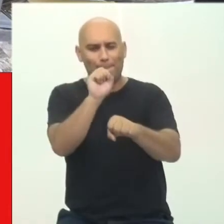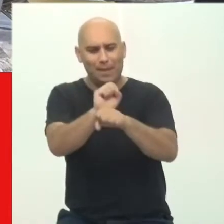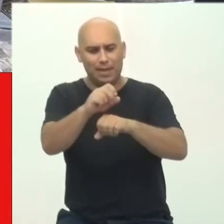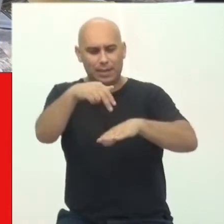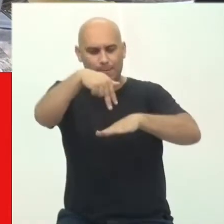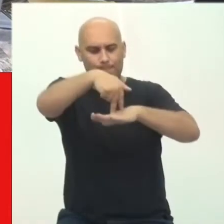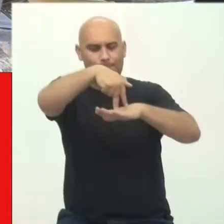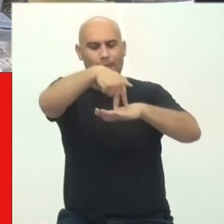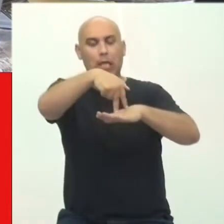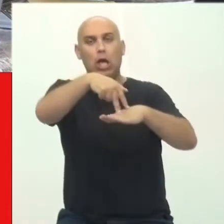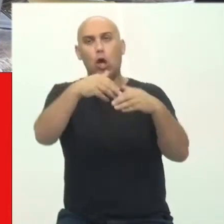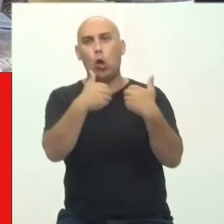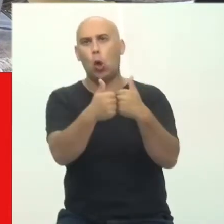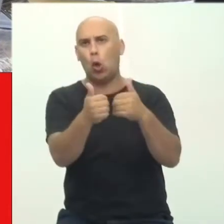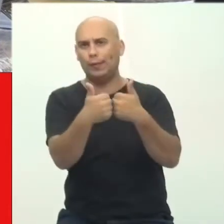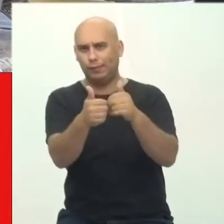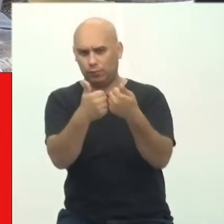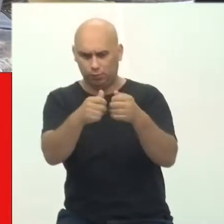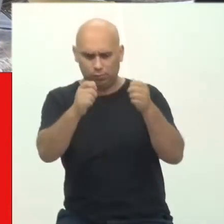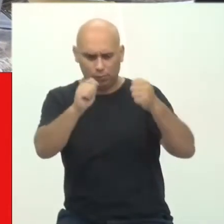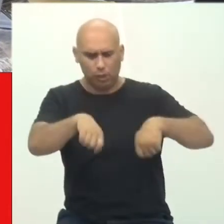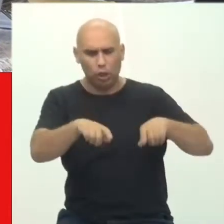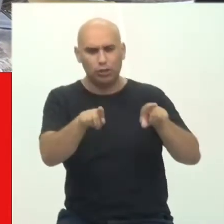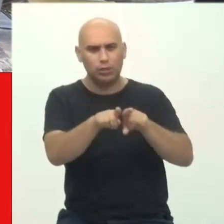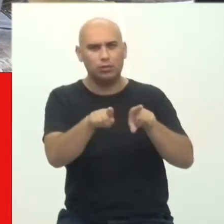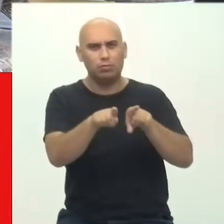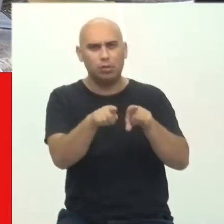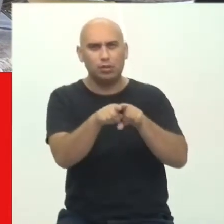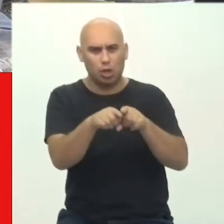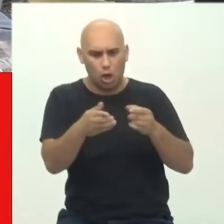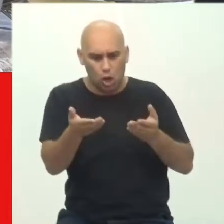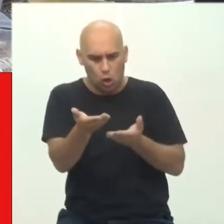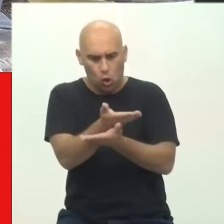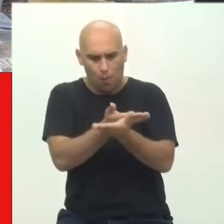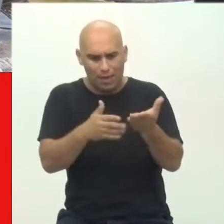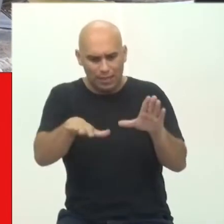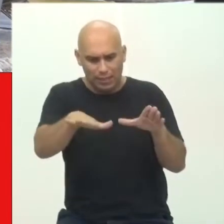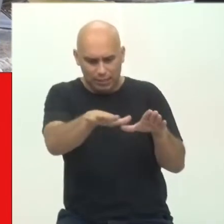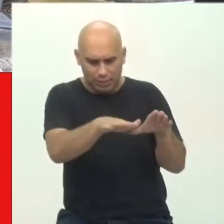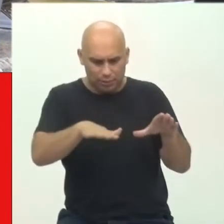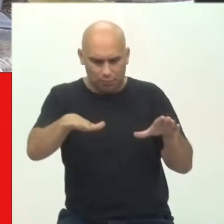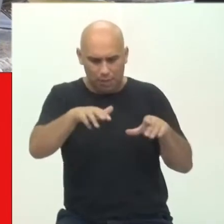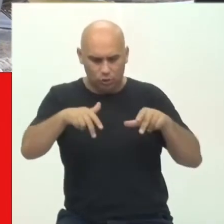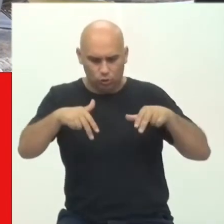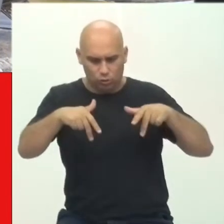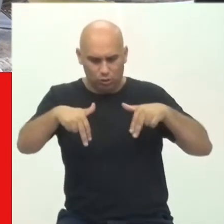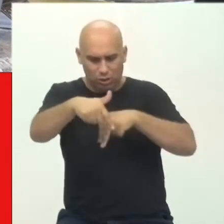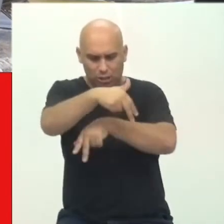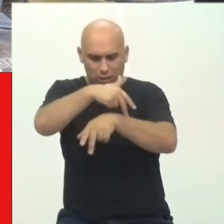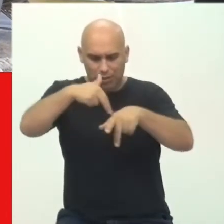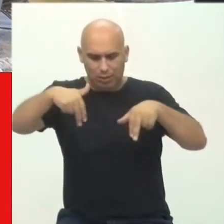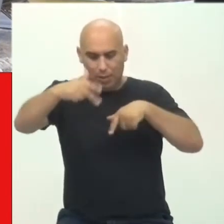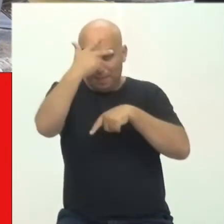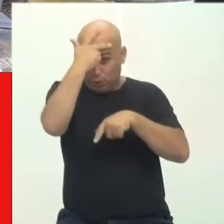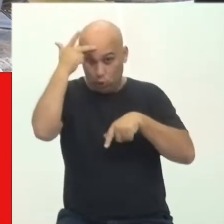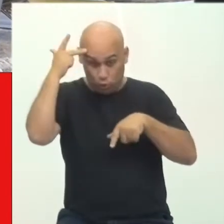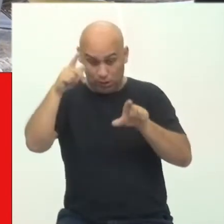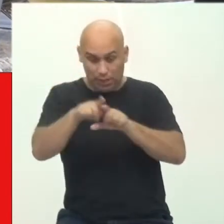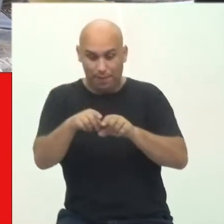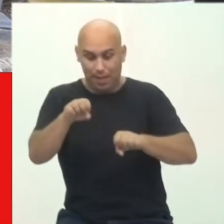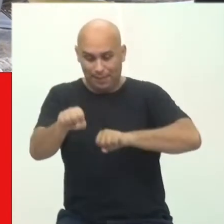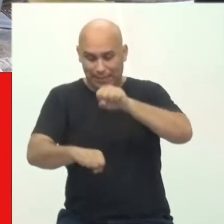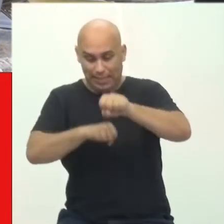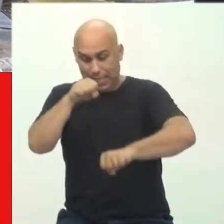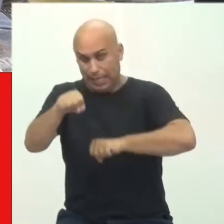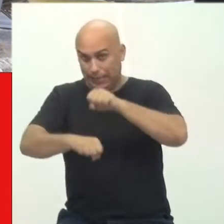ônibus, é possível não fazer esse compartilhamento entre espaços. Então, isso foi bem importante porque a gente encontrou bibliografias